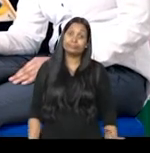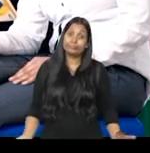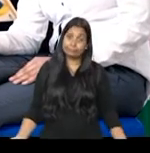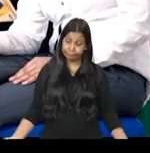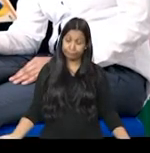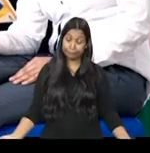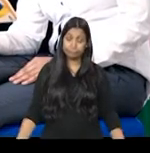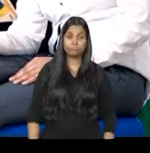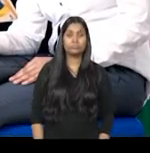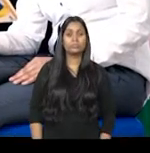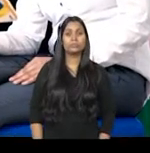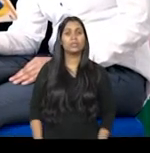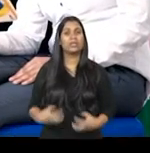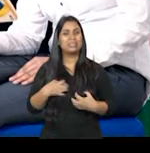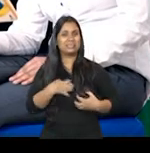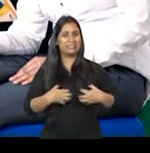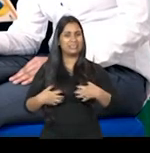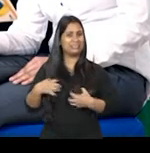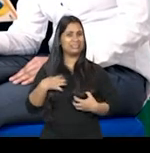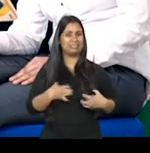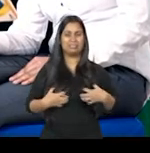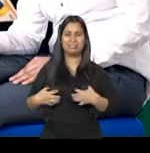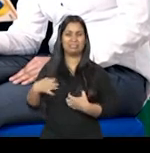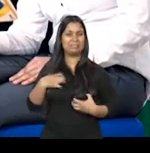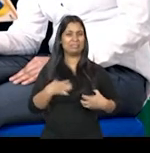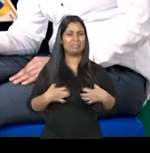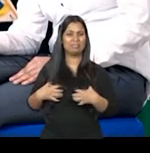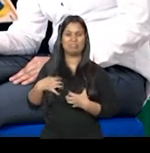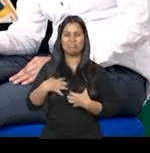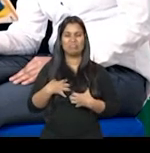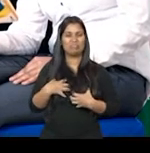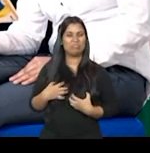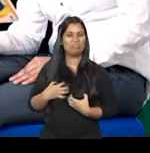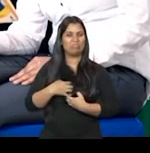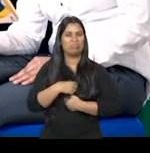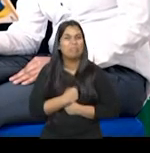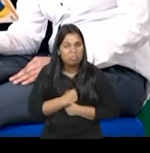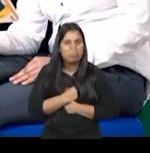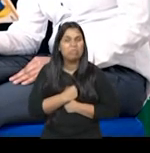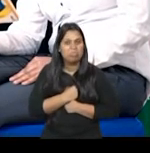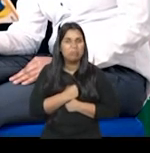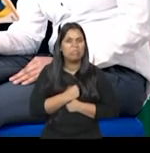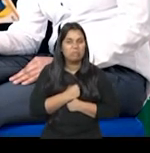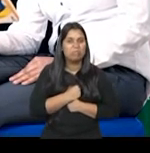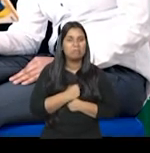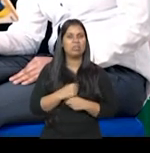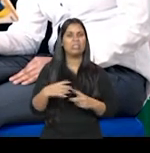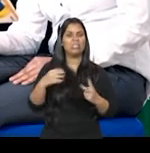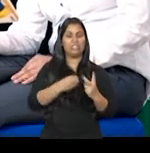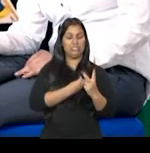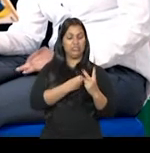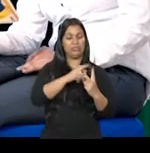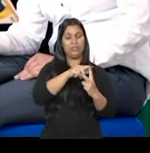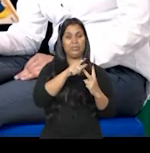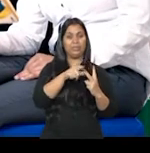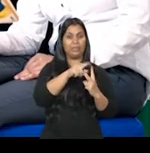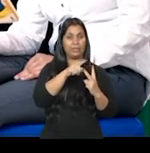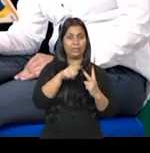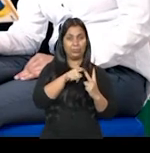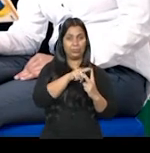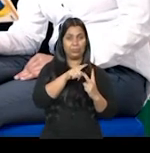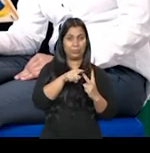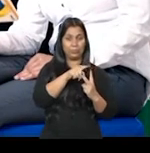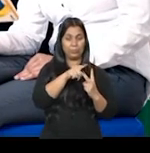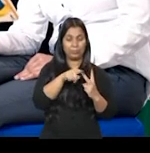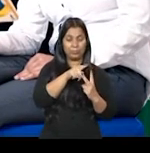erguia. Estremeci de mau prazer aquela visão de vida dupla de feiticeira, e